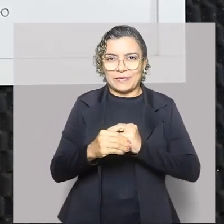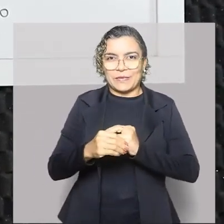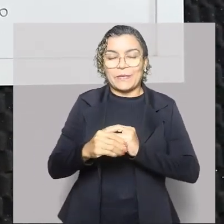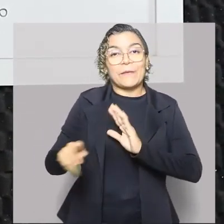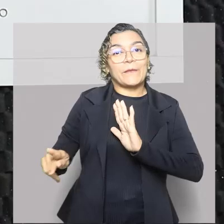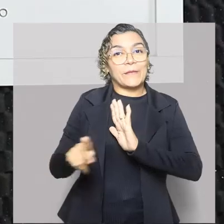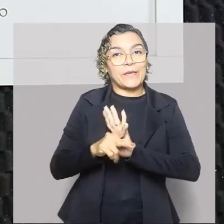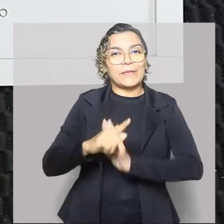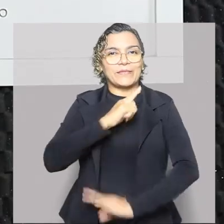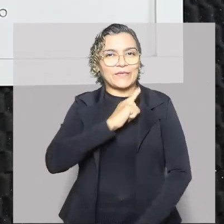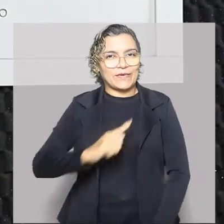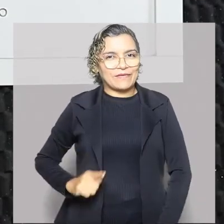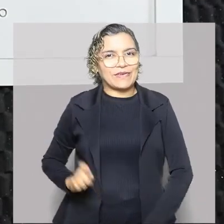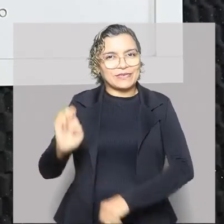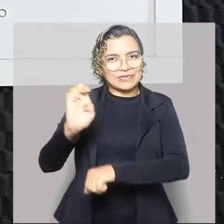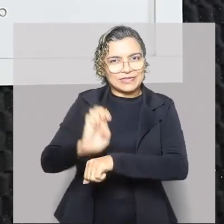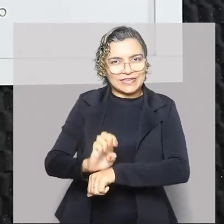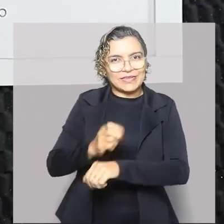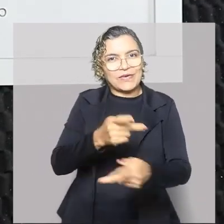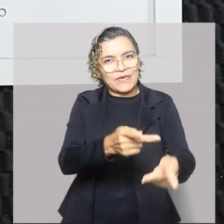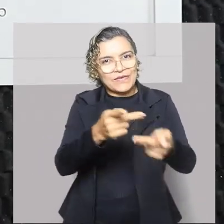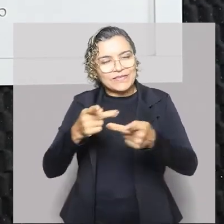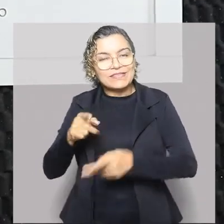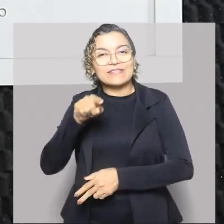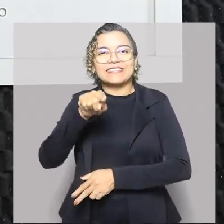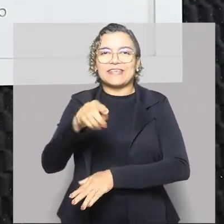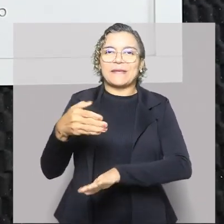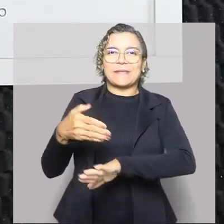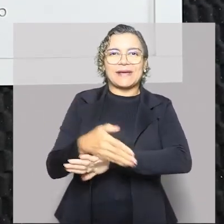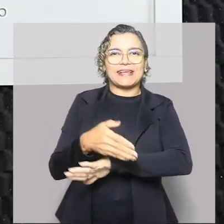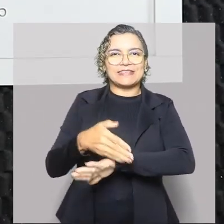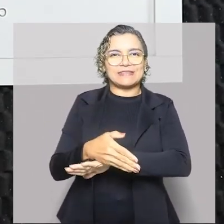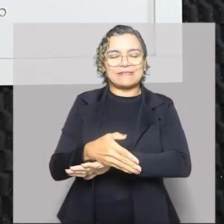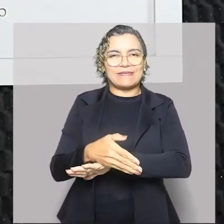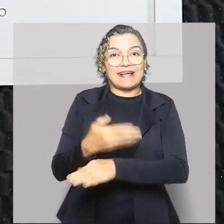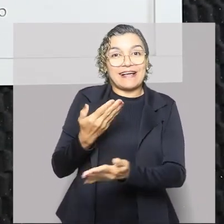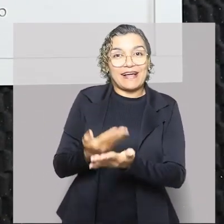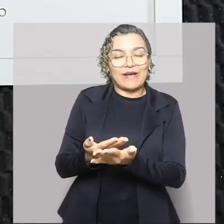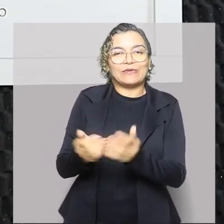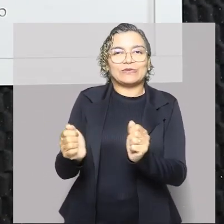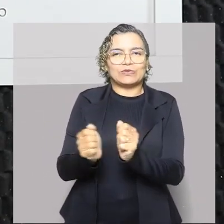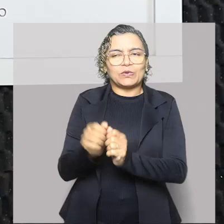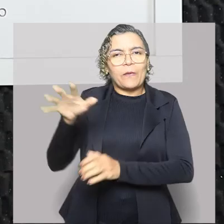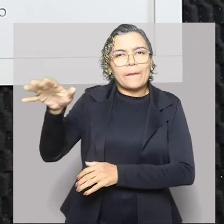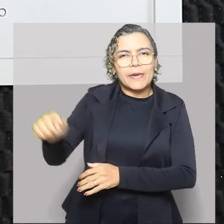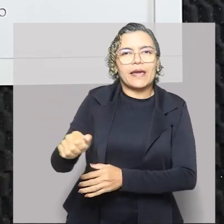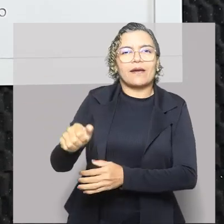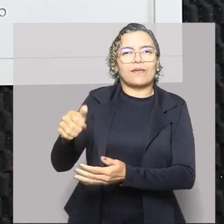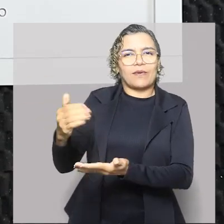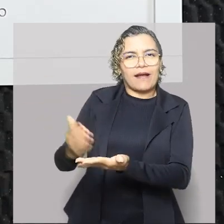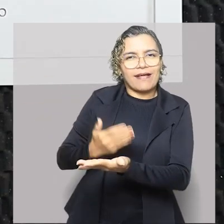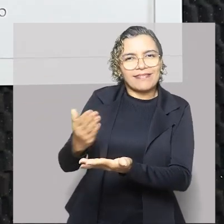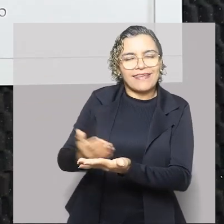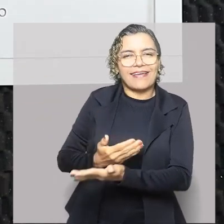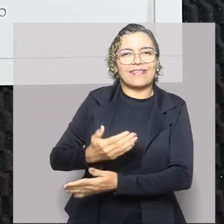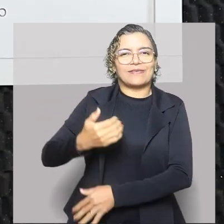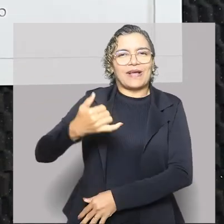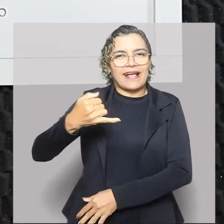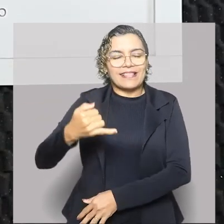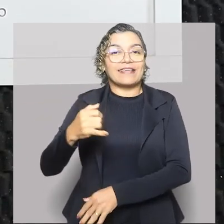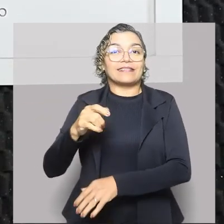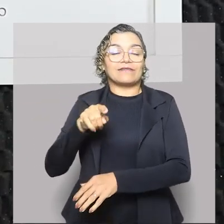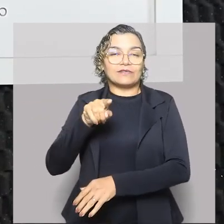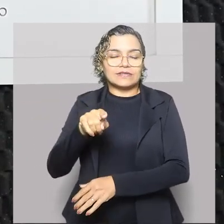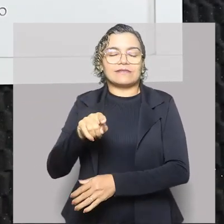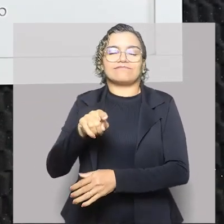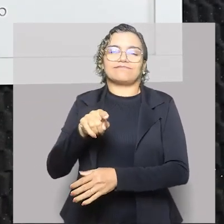governo do estado, então eu convido você a participar dessa aula comigo. Pega o teu caderno, pega a tua caneta e anota